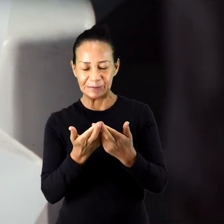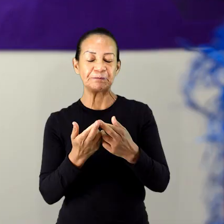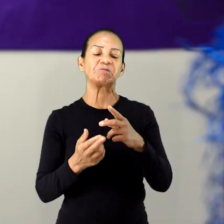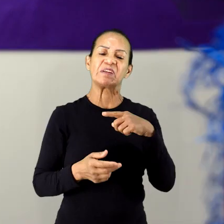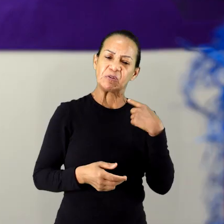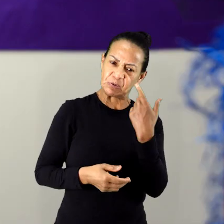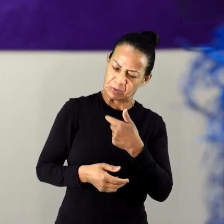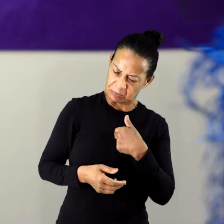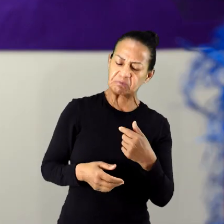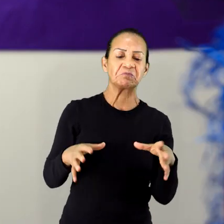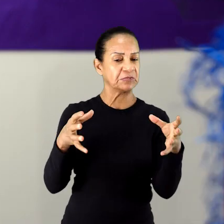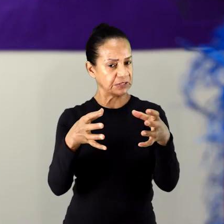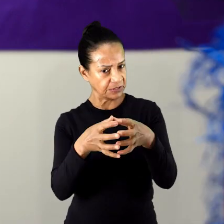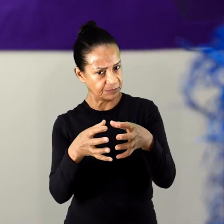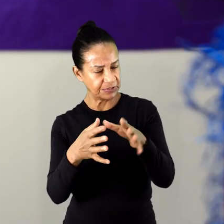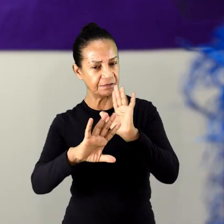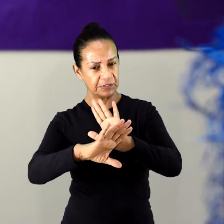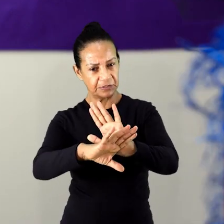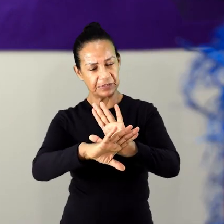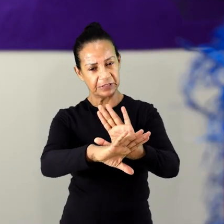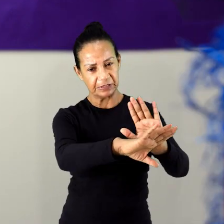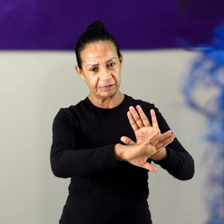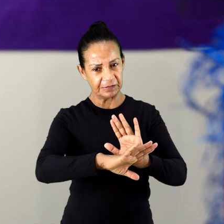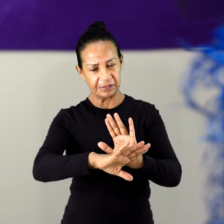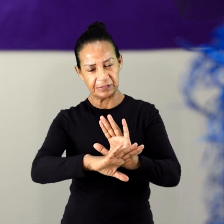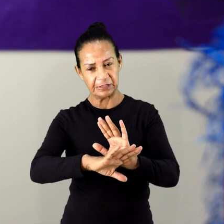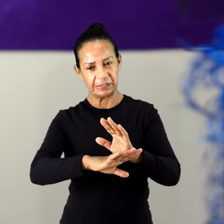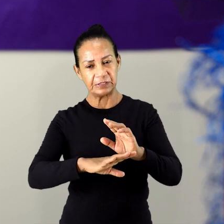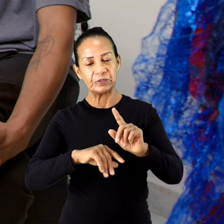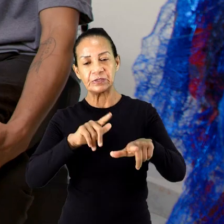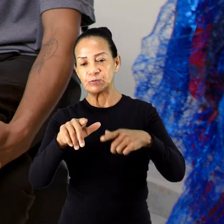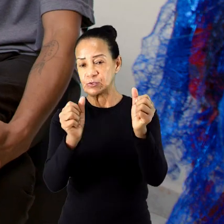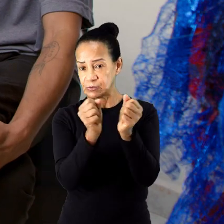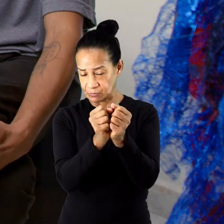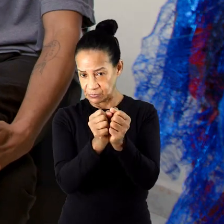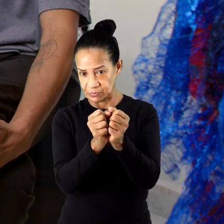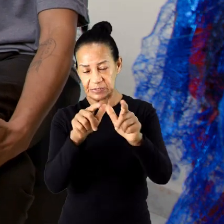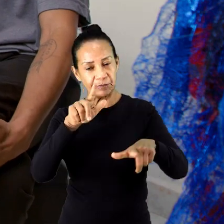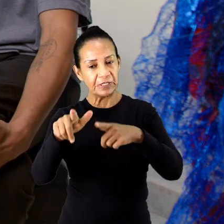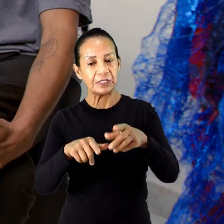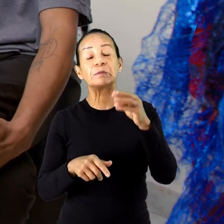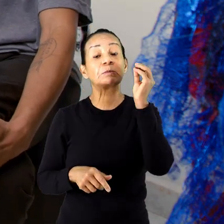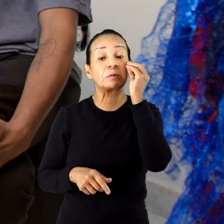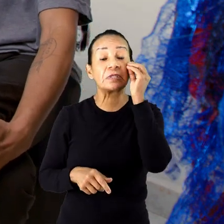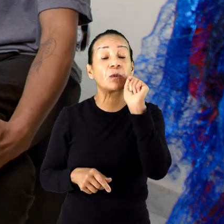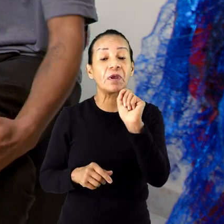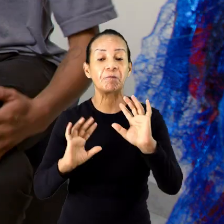atrás. Falaram assim, a gente é uma equipe que vai ajudar vocês e vamos trabalhar juntos